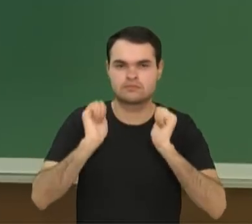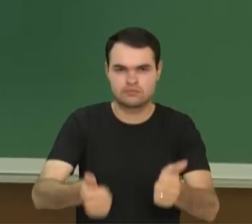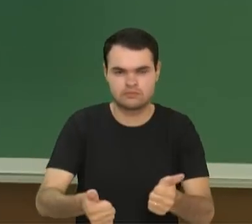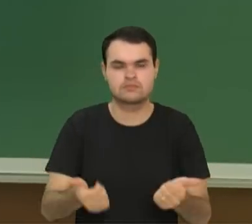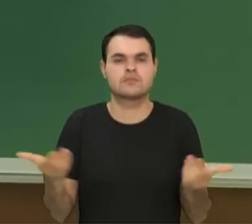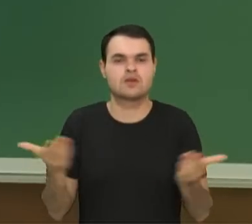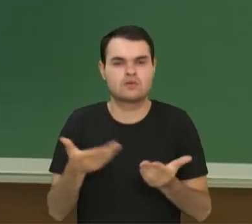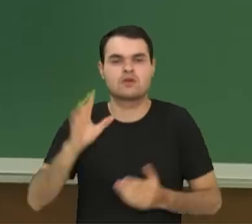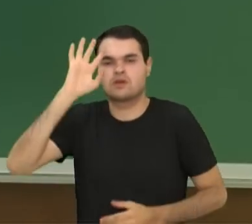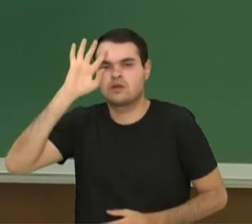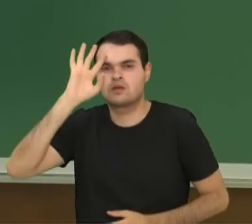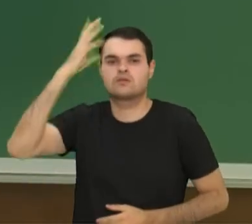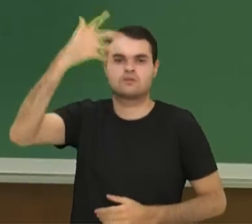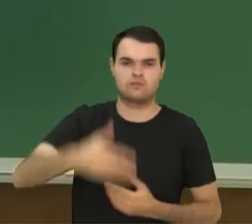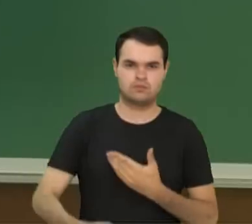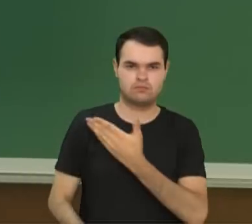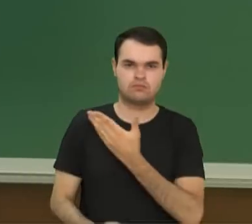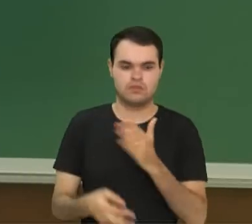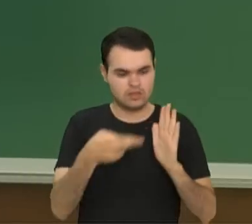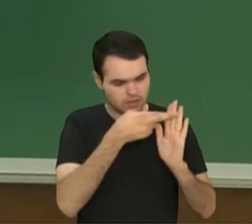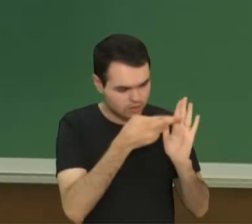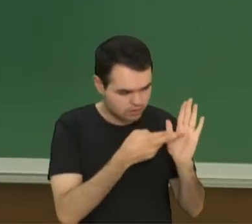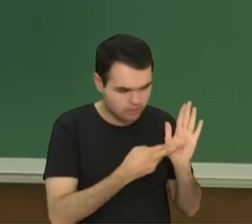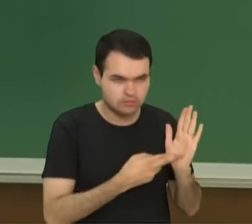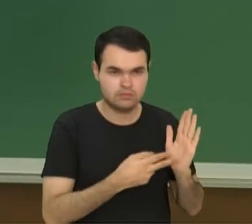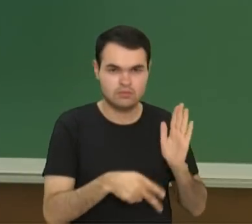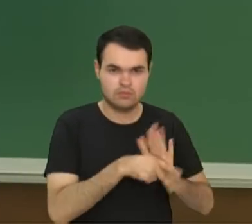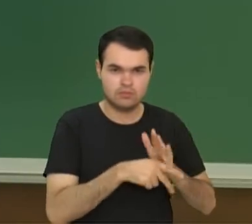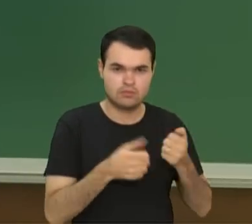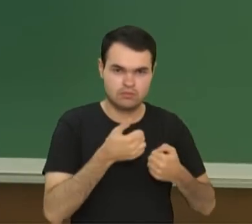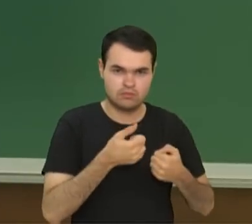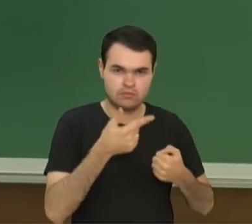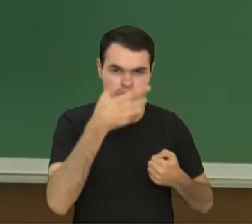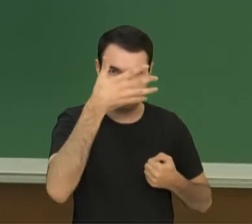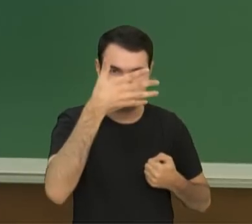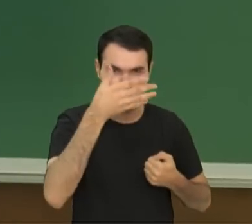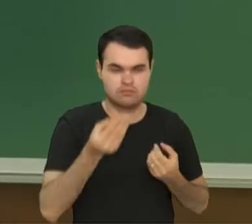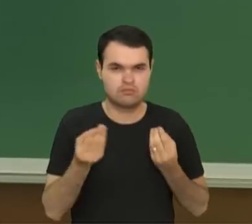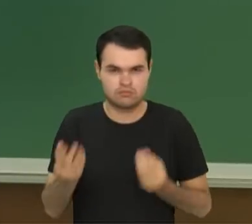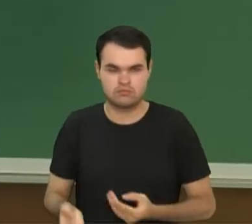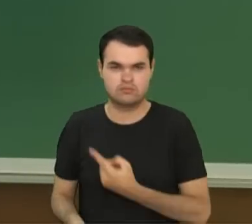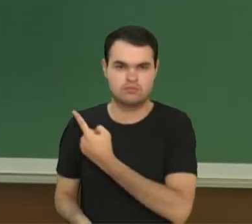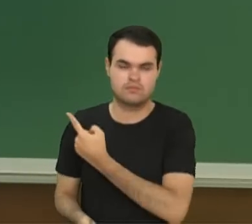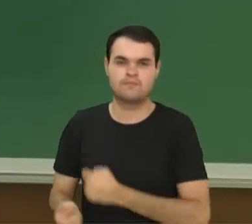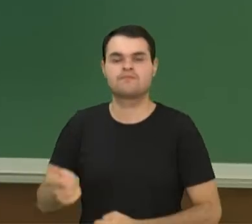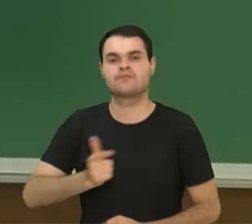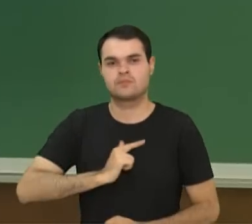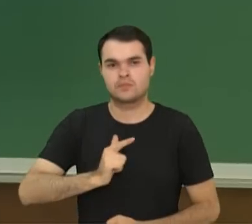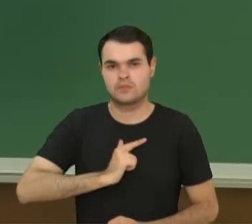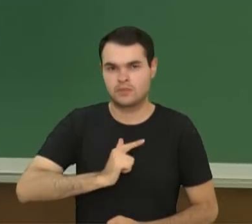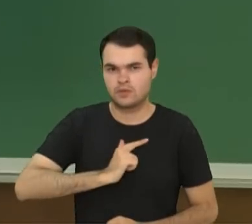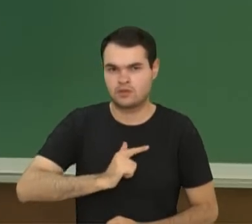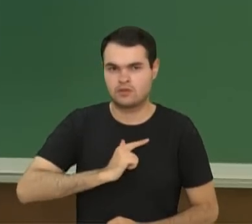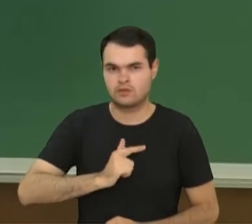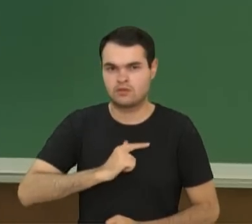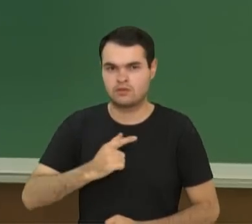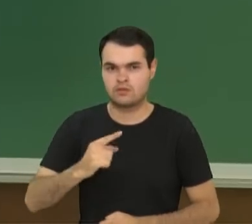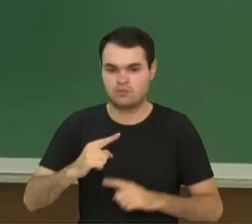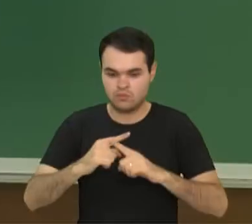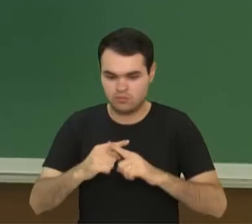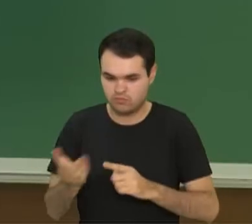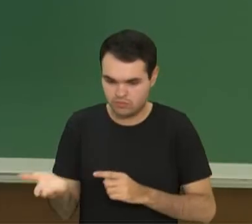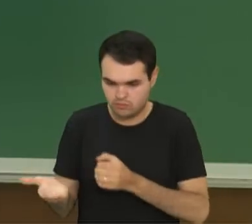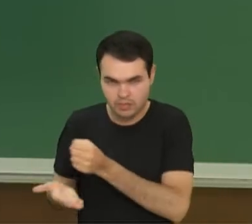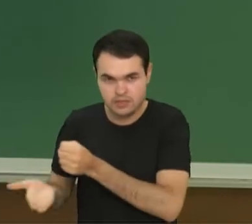vamos resolver, aplicando as propriedades da potência, esta expressão. Então, eu tenho aqui um produto de bases